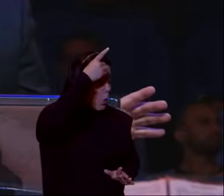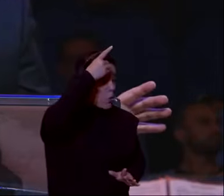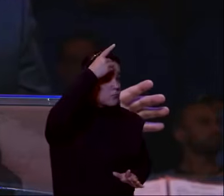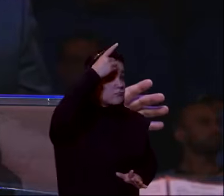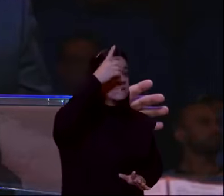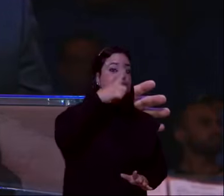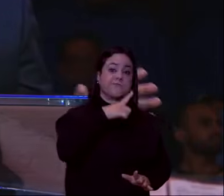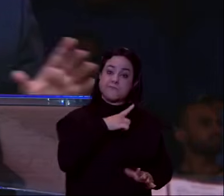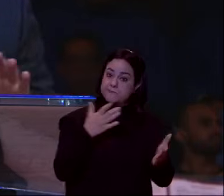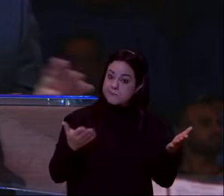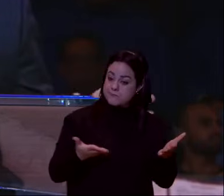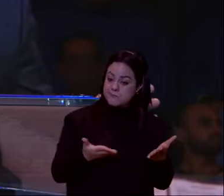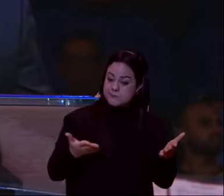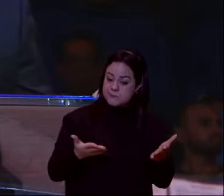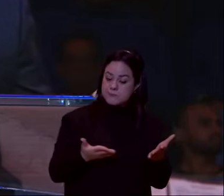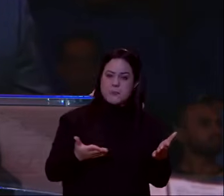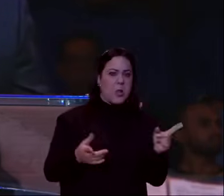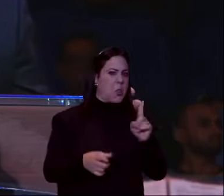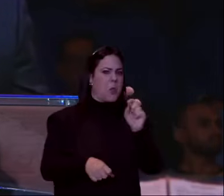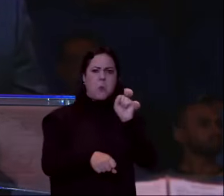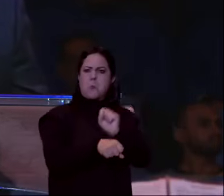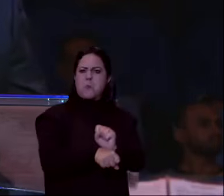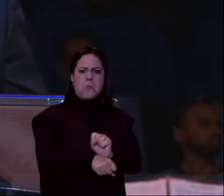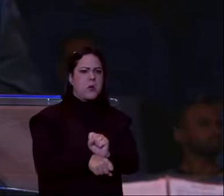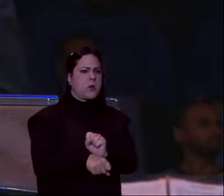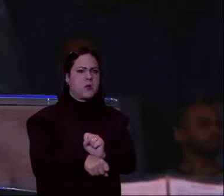funcionando hoje, não cessaram.